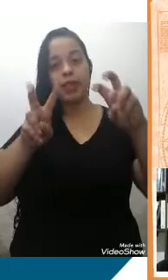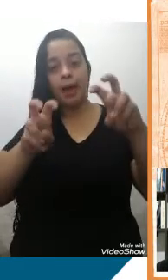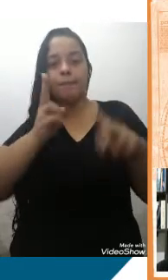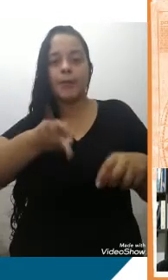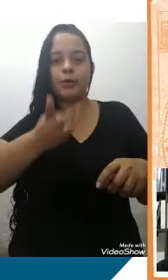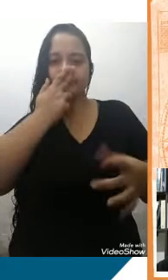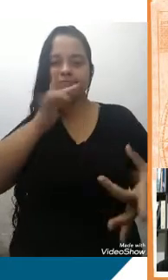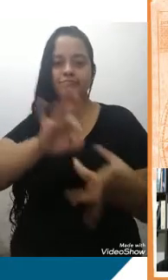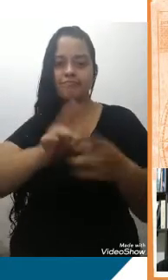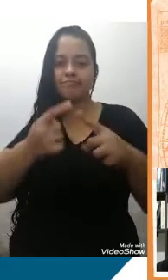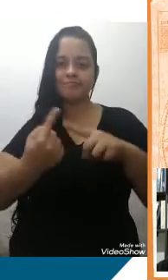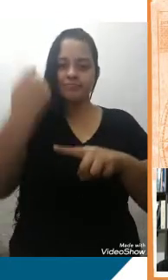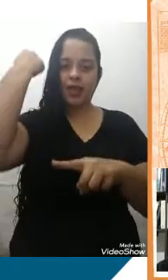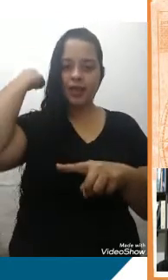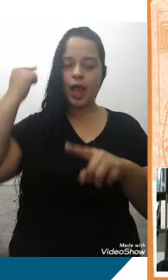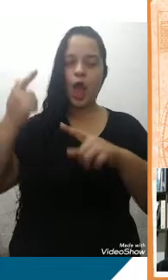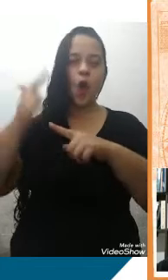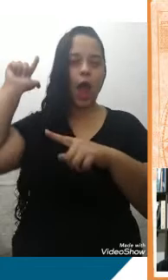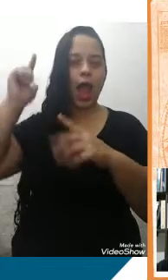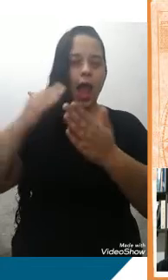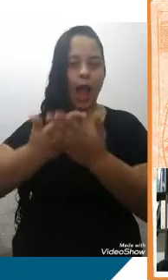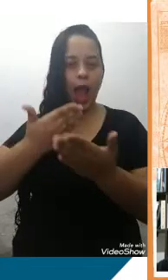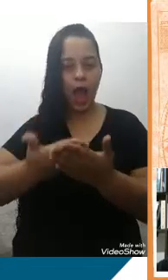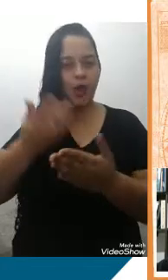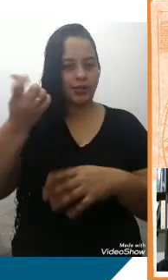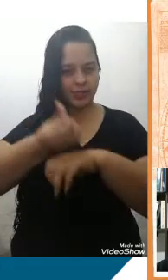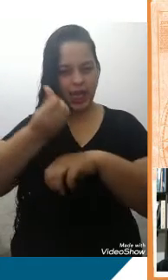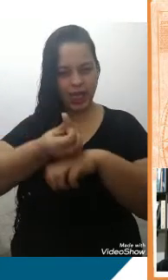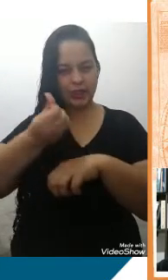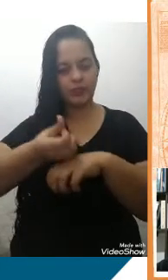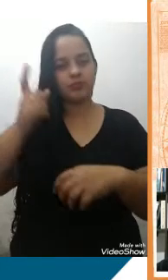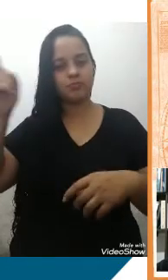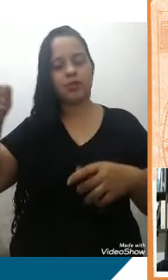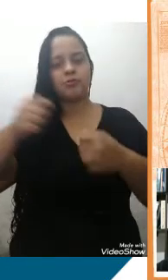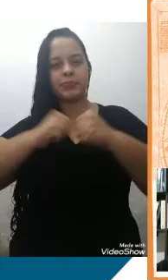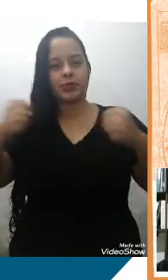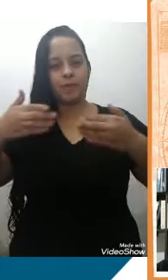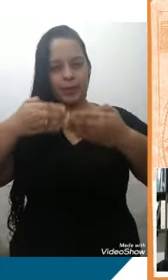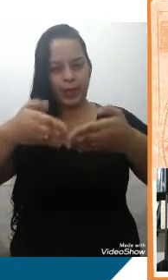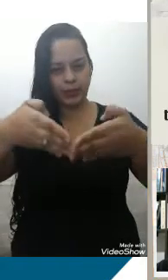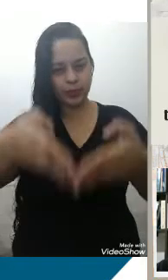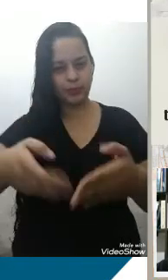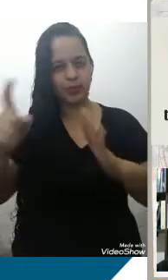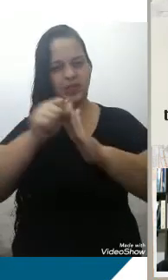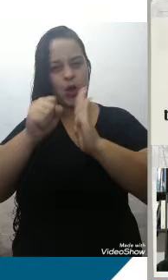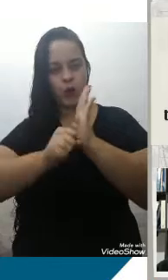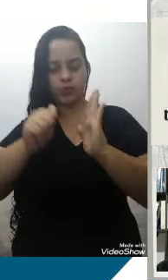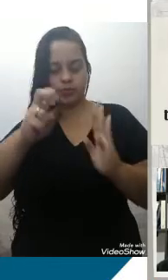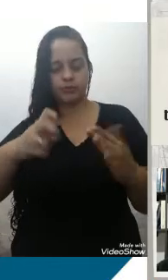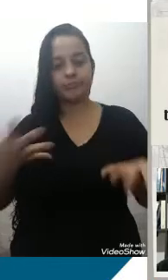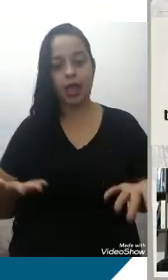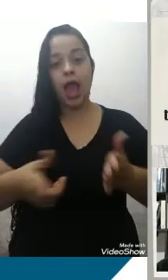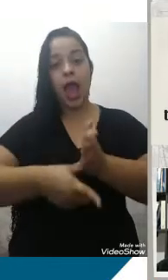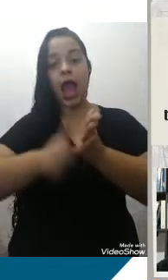o vídeo anterior do mediador João sobre a expansão marítima europeia iniciada ali no século XV. Mas antes de falarmos